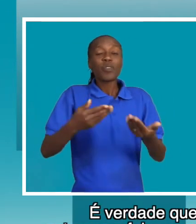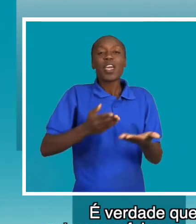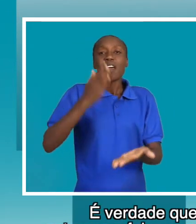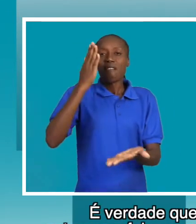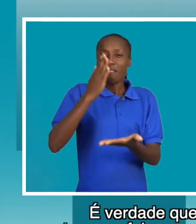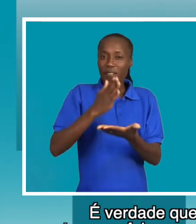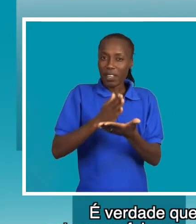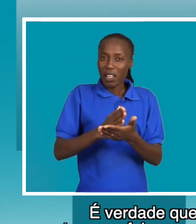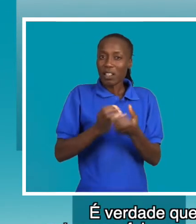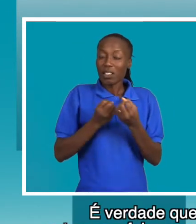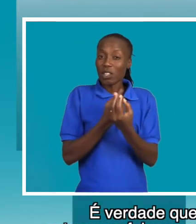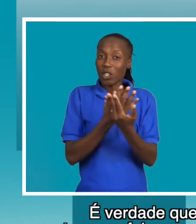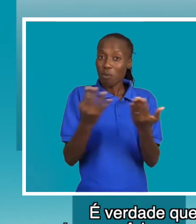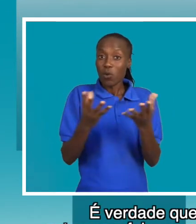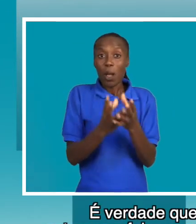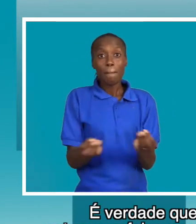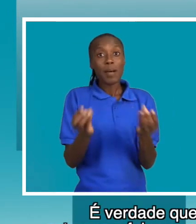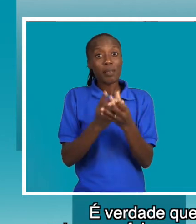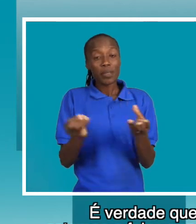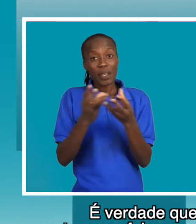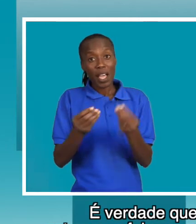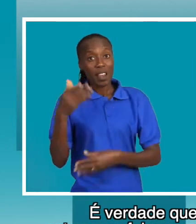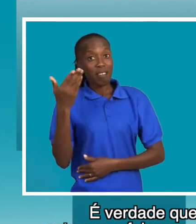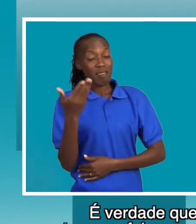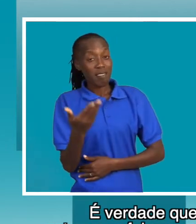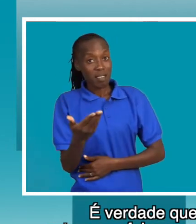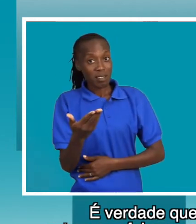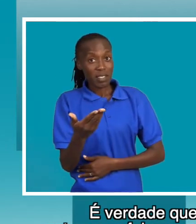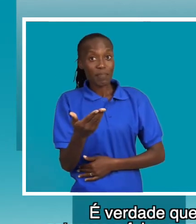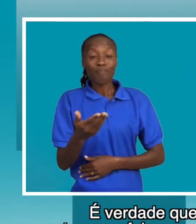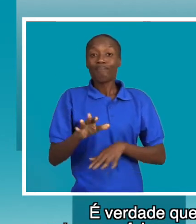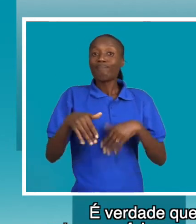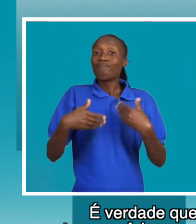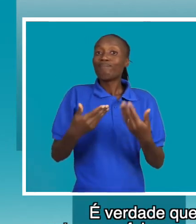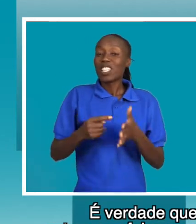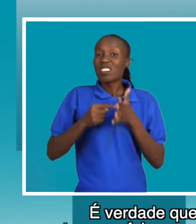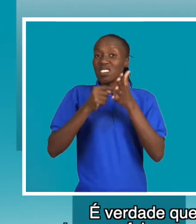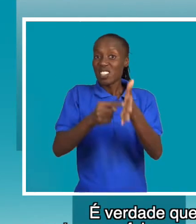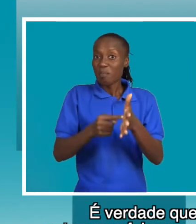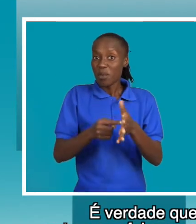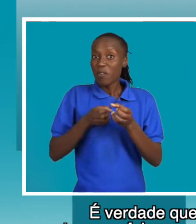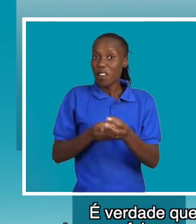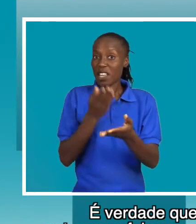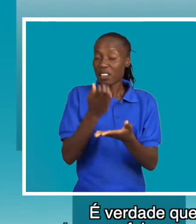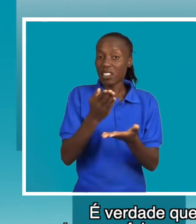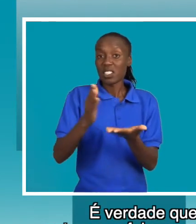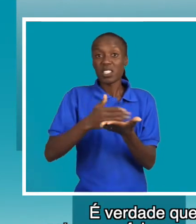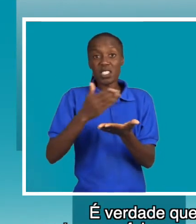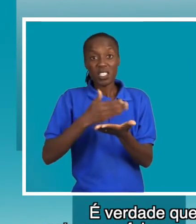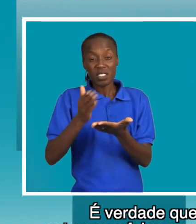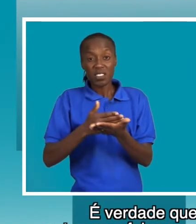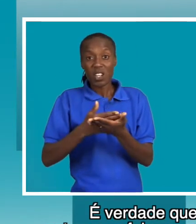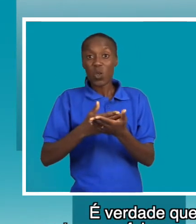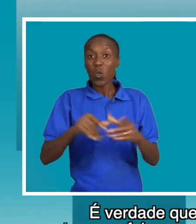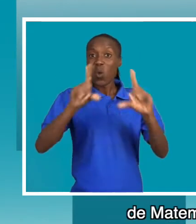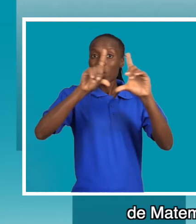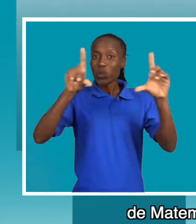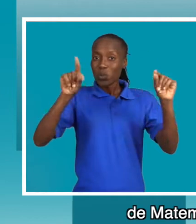a maior parte desse material didático, estamos a falar, por exemplo, de livros de ciências da natureza,